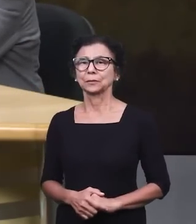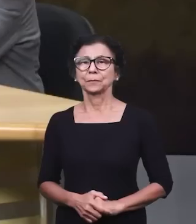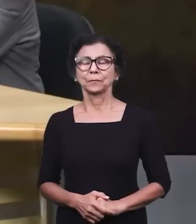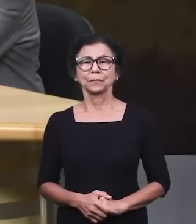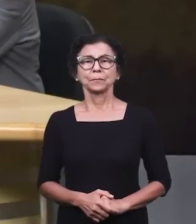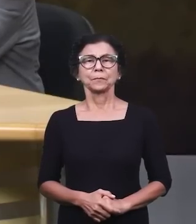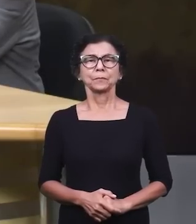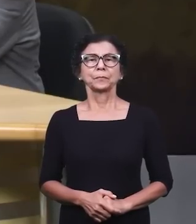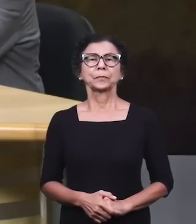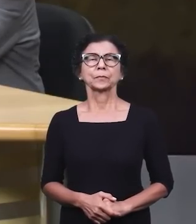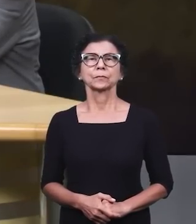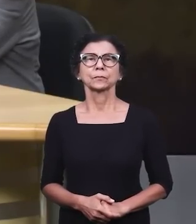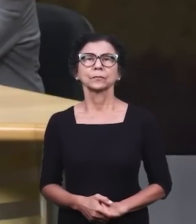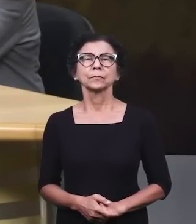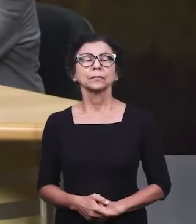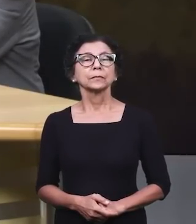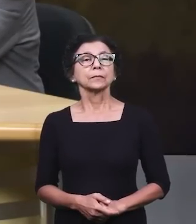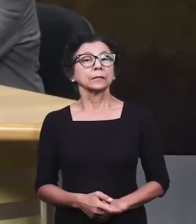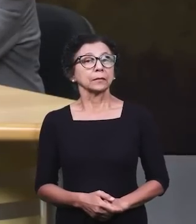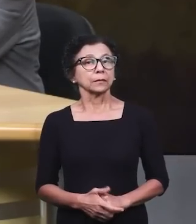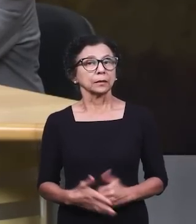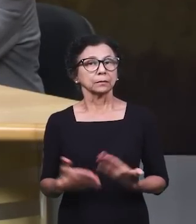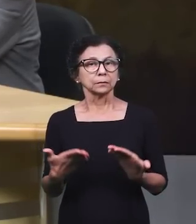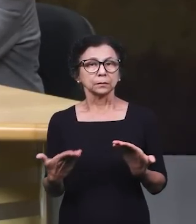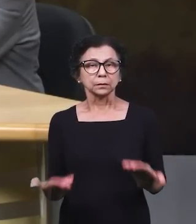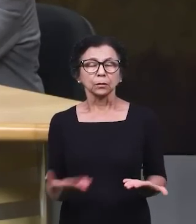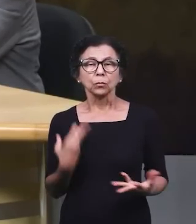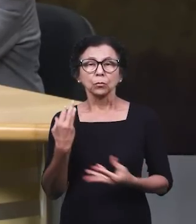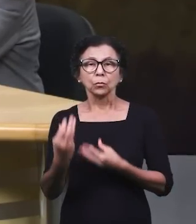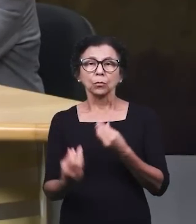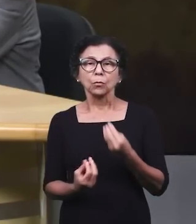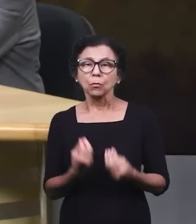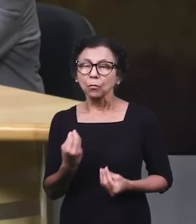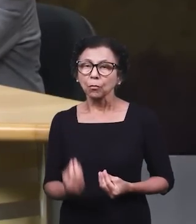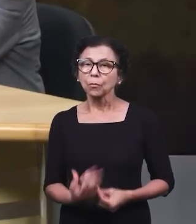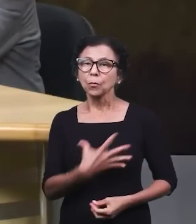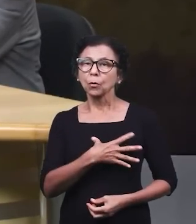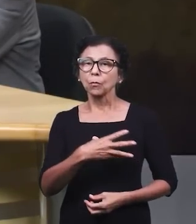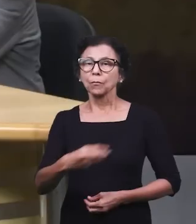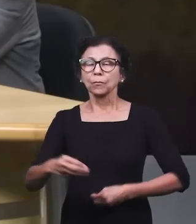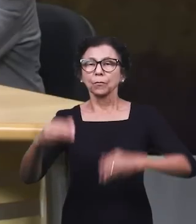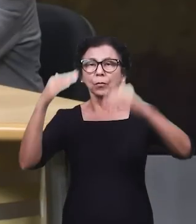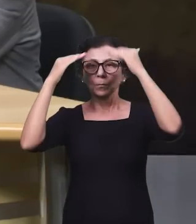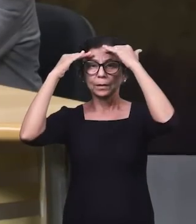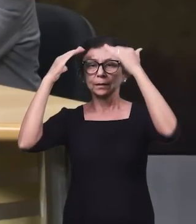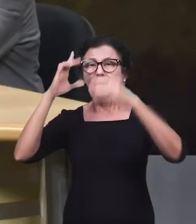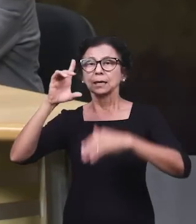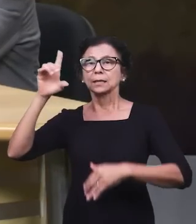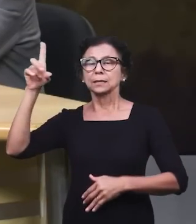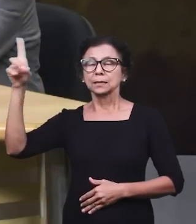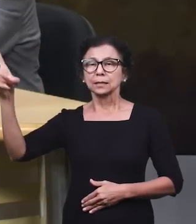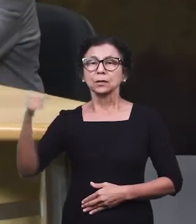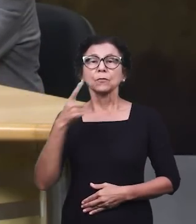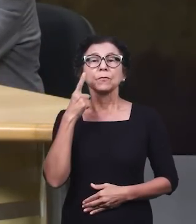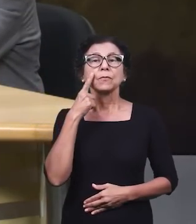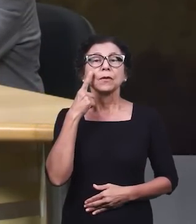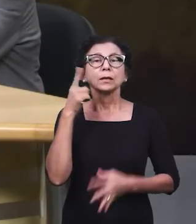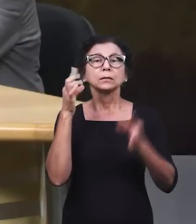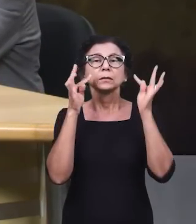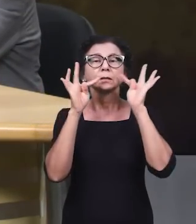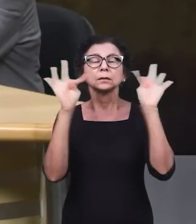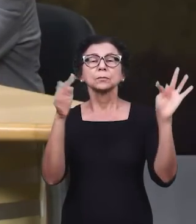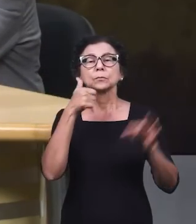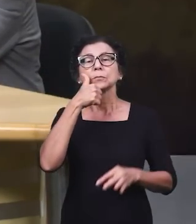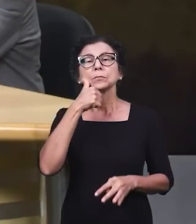ao Senhor, vendo os seus pais sendo. Porque nada fala mais alto do que o próprio exemplo. Do que o próprio exemplo. Do que o